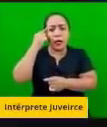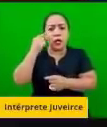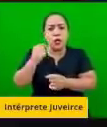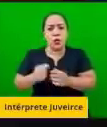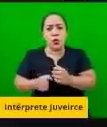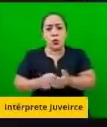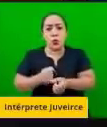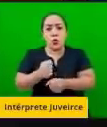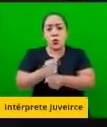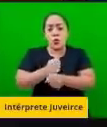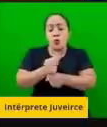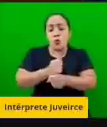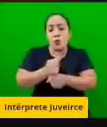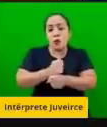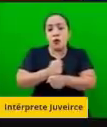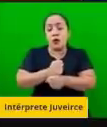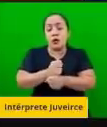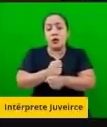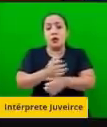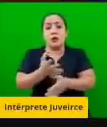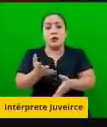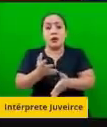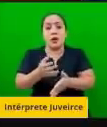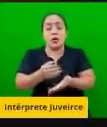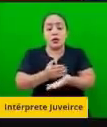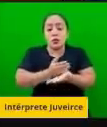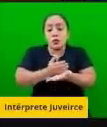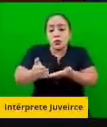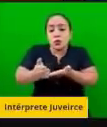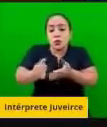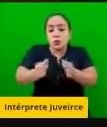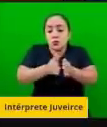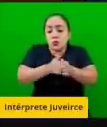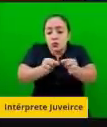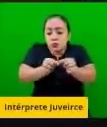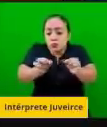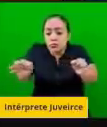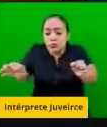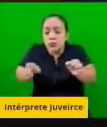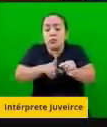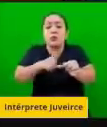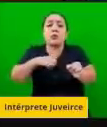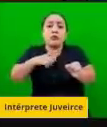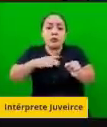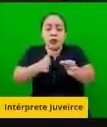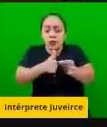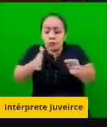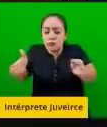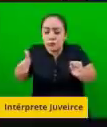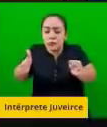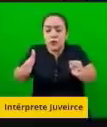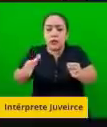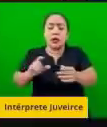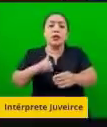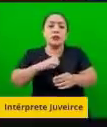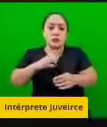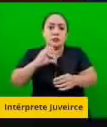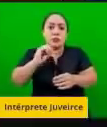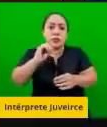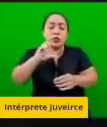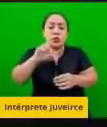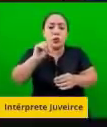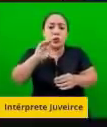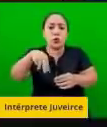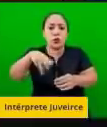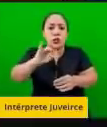de produção dele, né, e o tempo que é rememorado, no caso, o período colonial. Então, o cinema, ele trabalha com